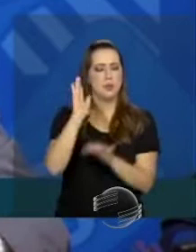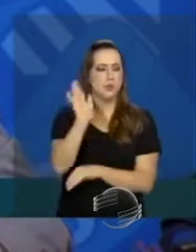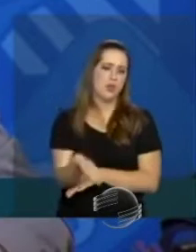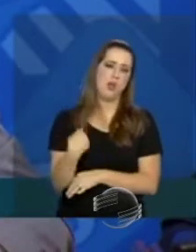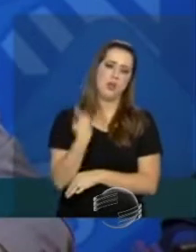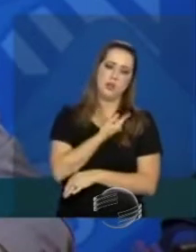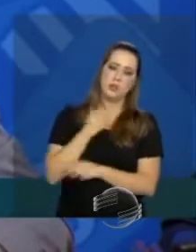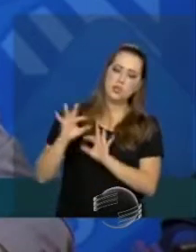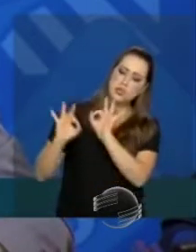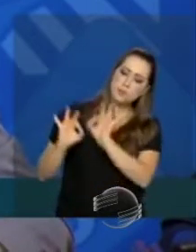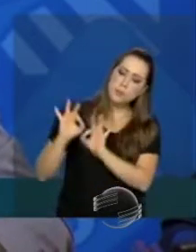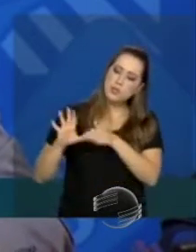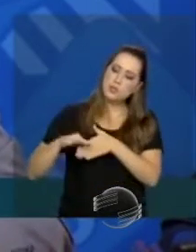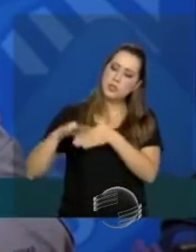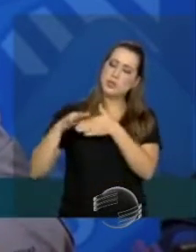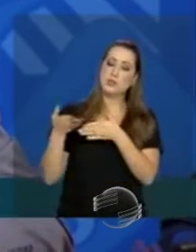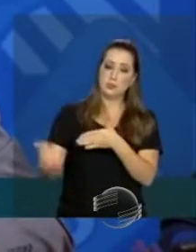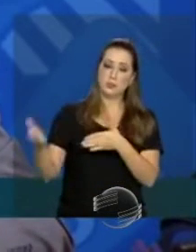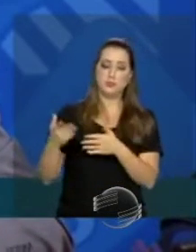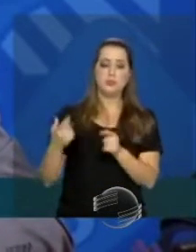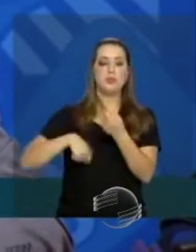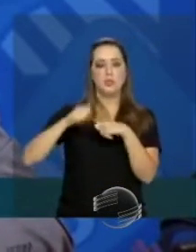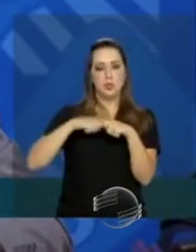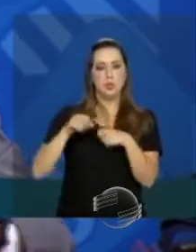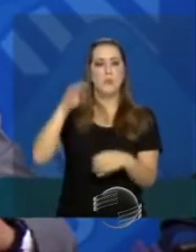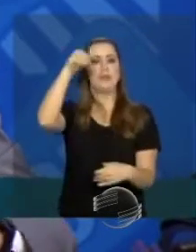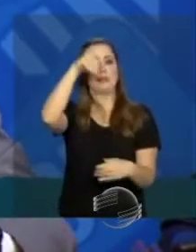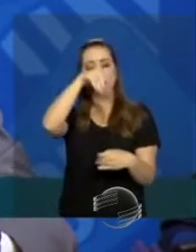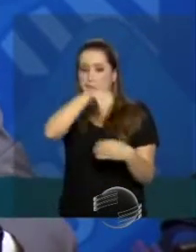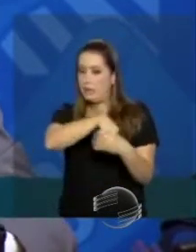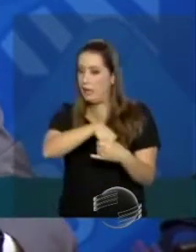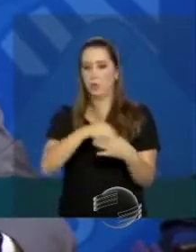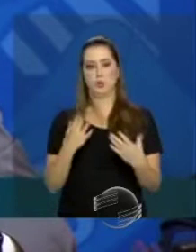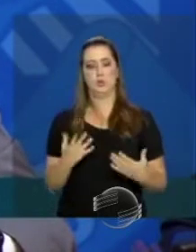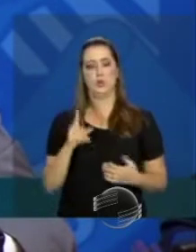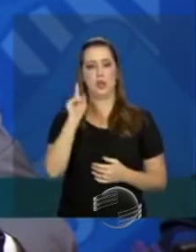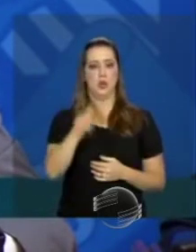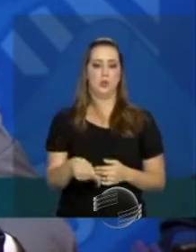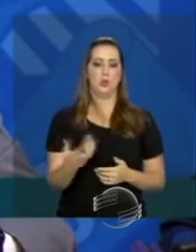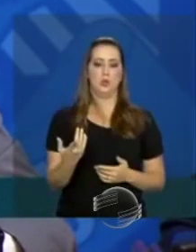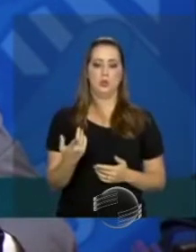agora coordenar isso aí. Tá? E economia faz parte como um todo, ela não é